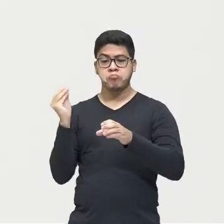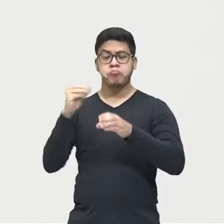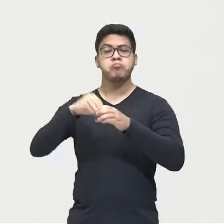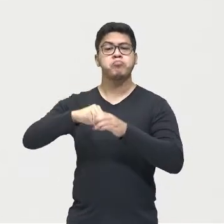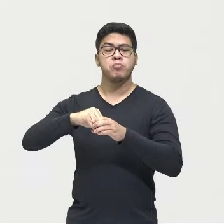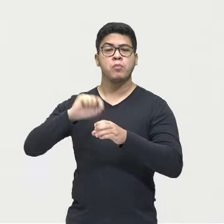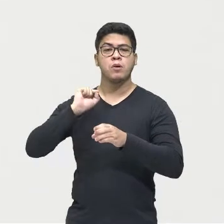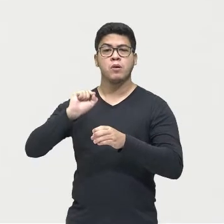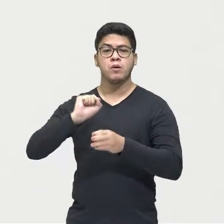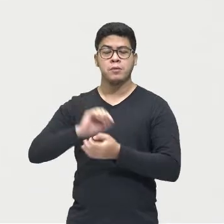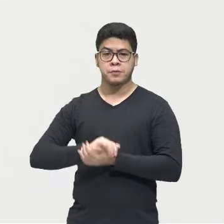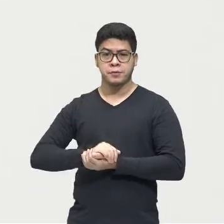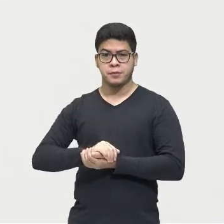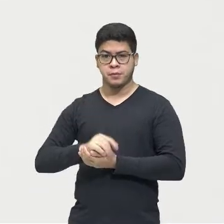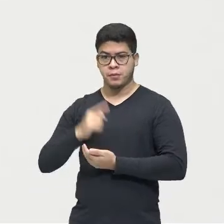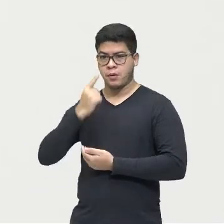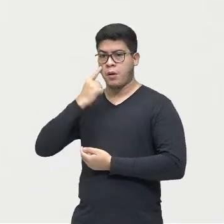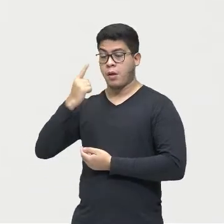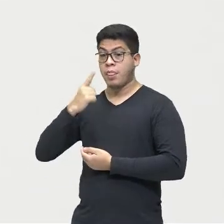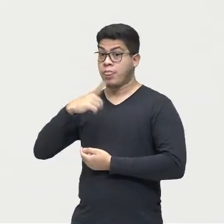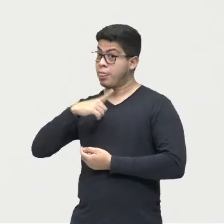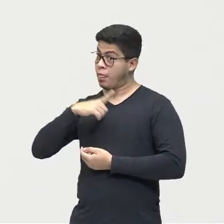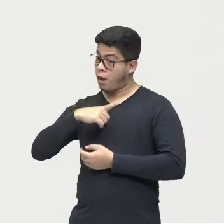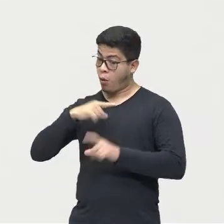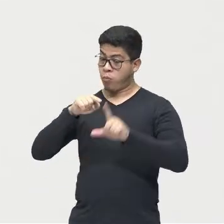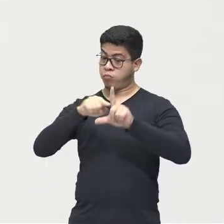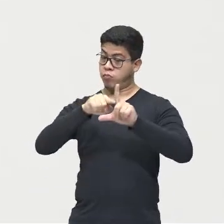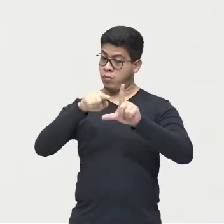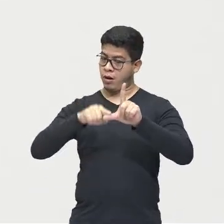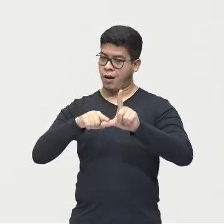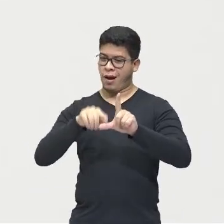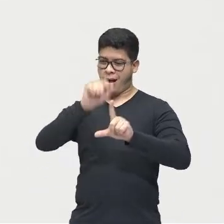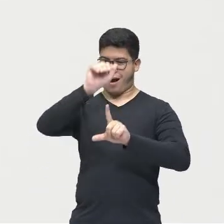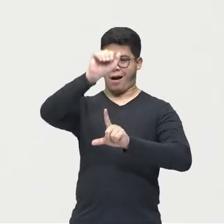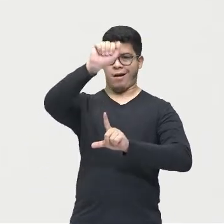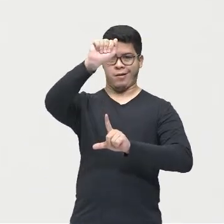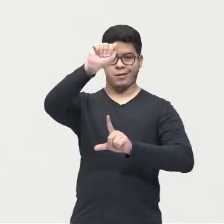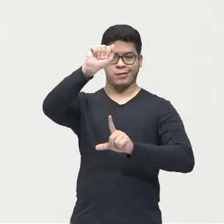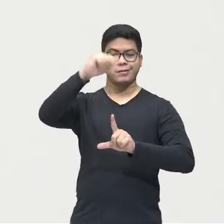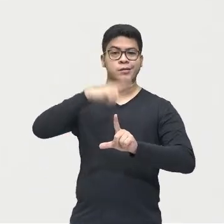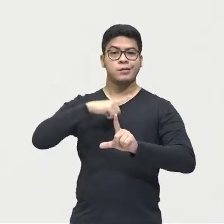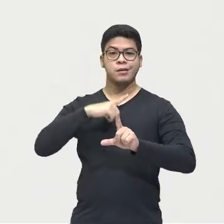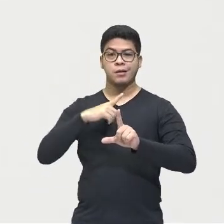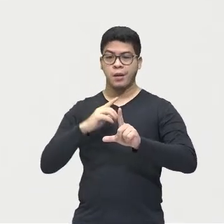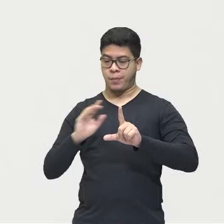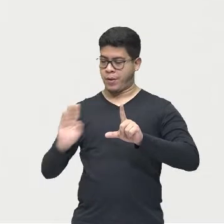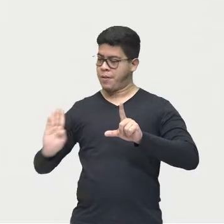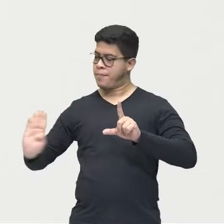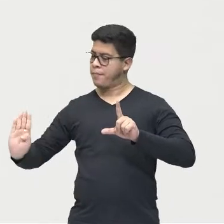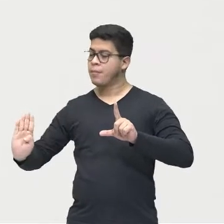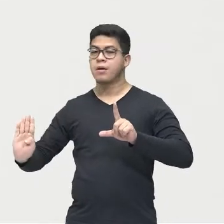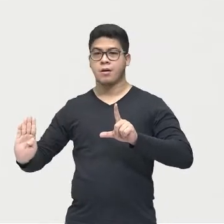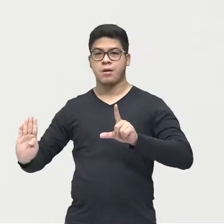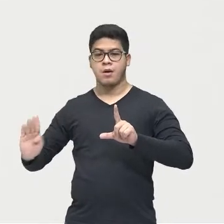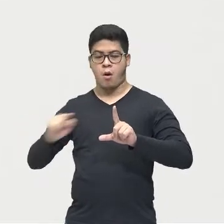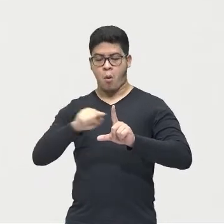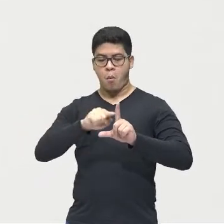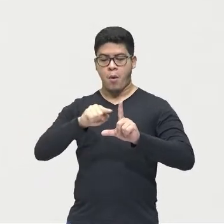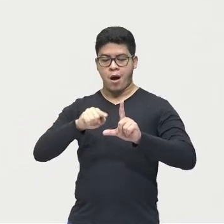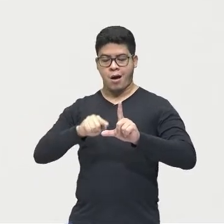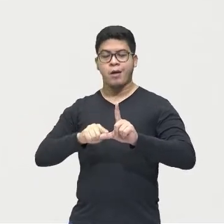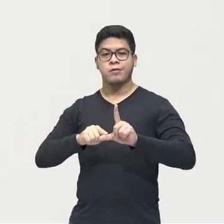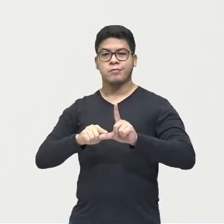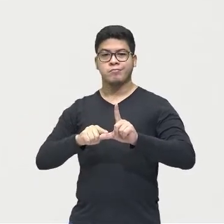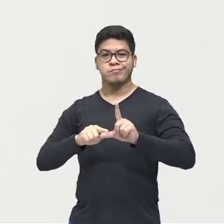Então, temos o ângulo referente ao vértice A, temos o ângulo referente ao vértice B, que é